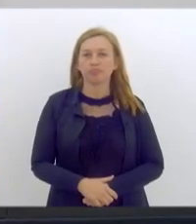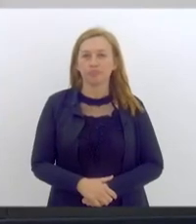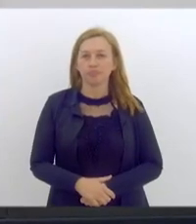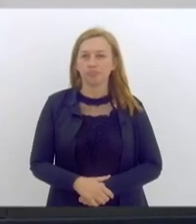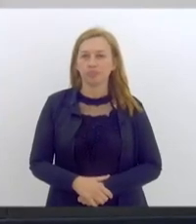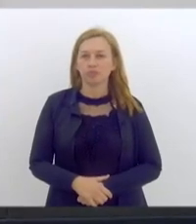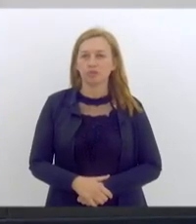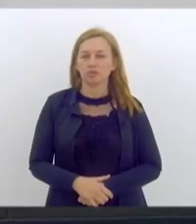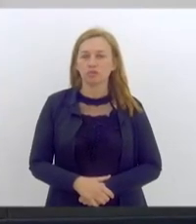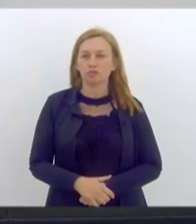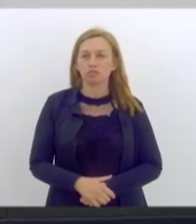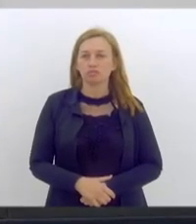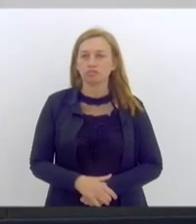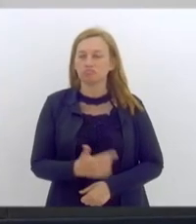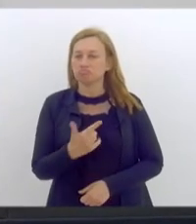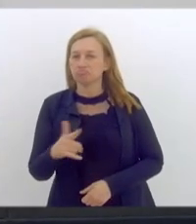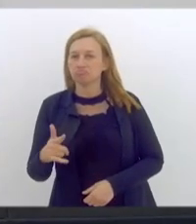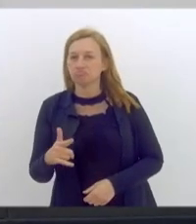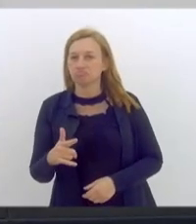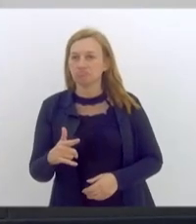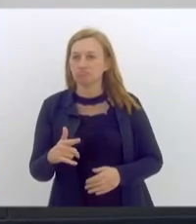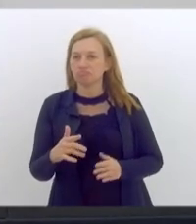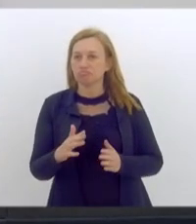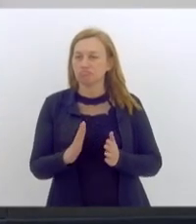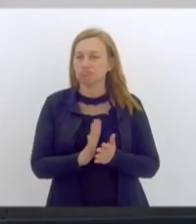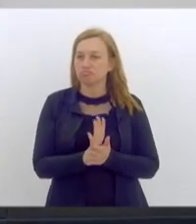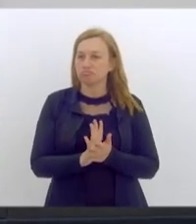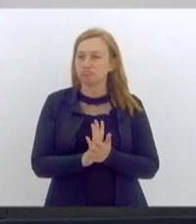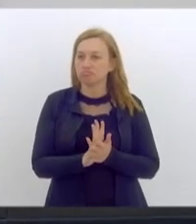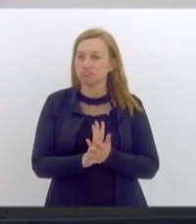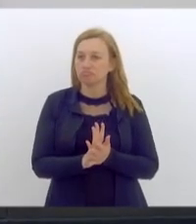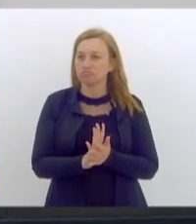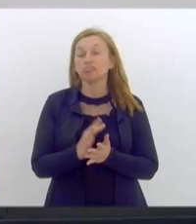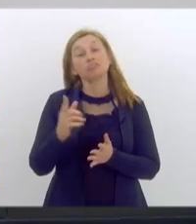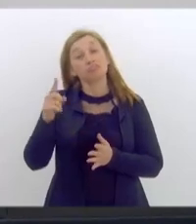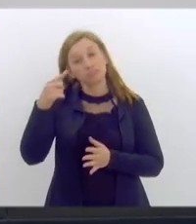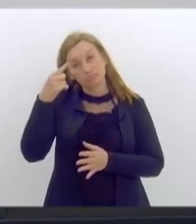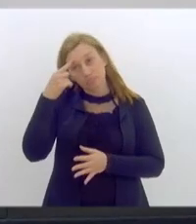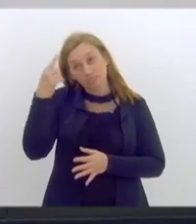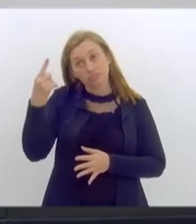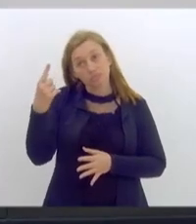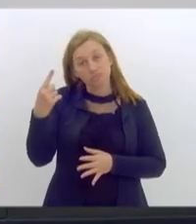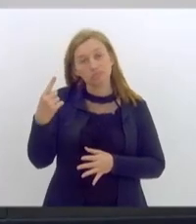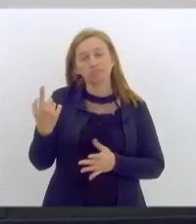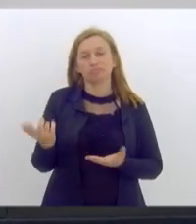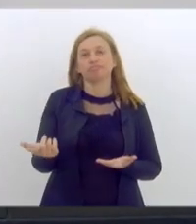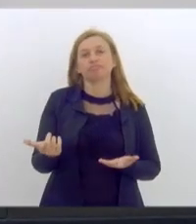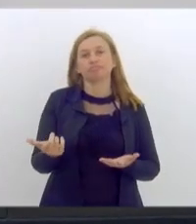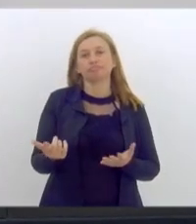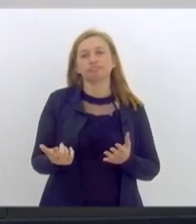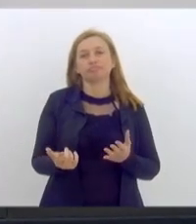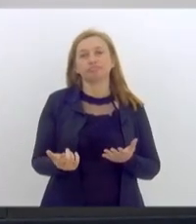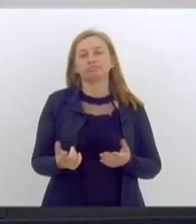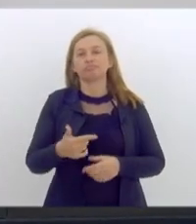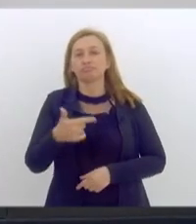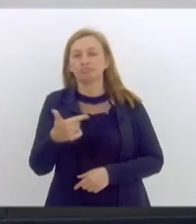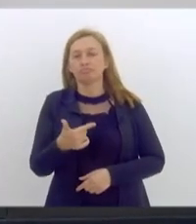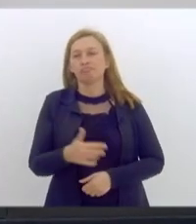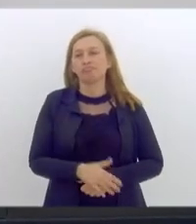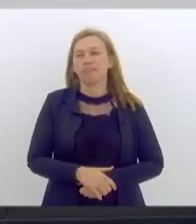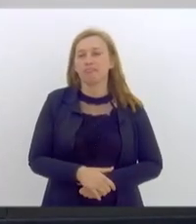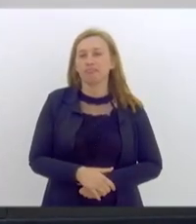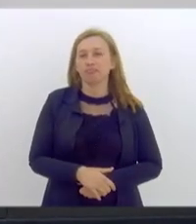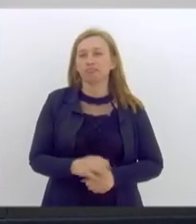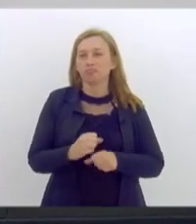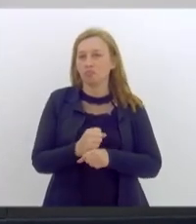como não tem critério nenhum ele vai inventar os dele dois eu